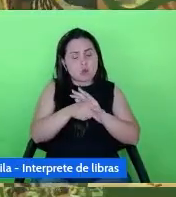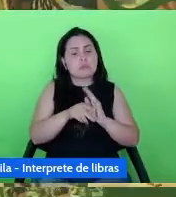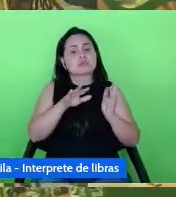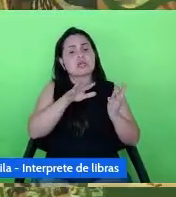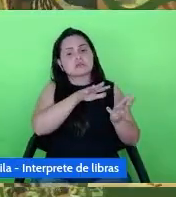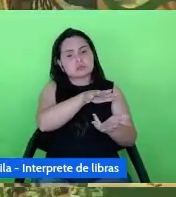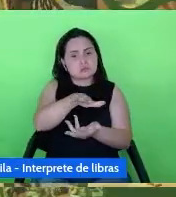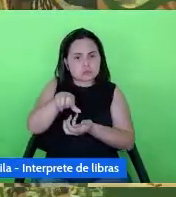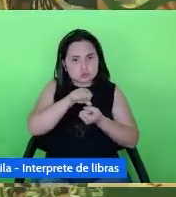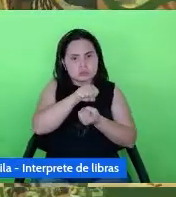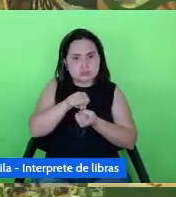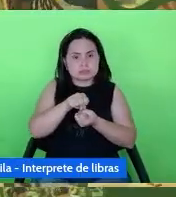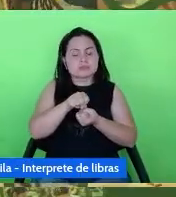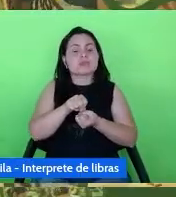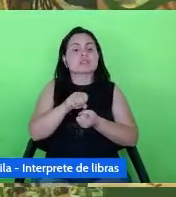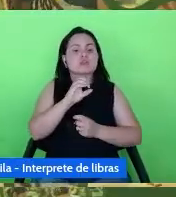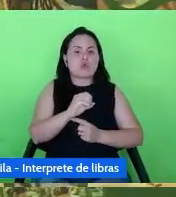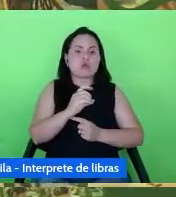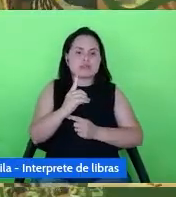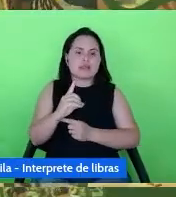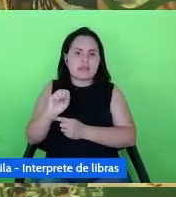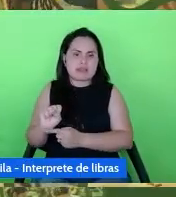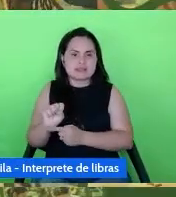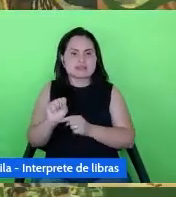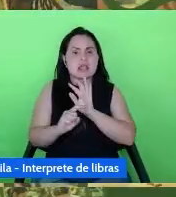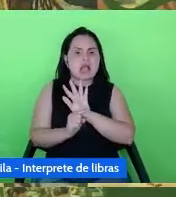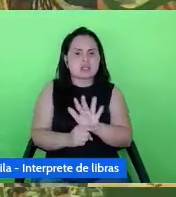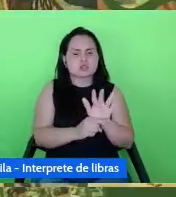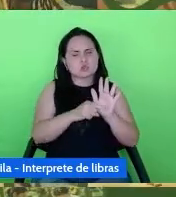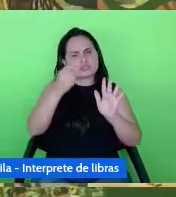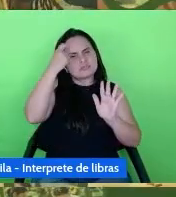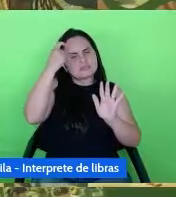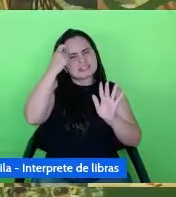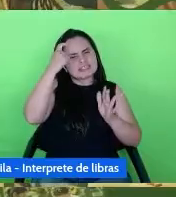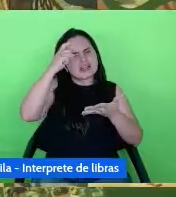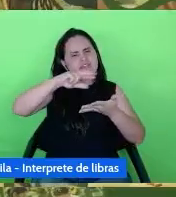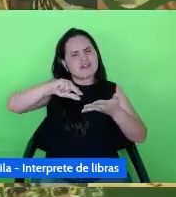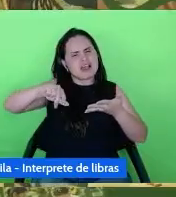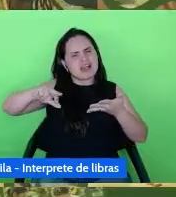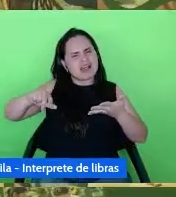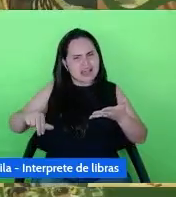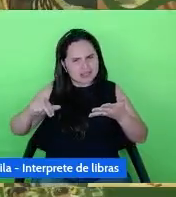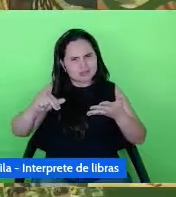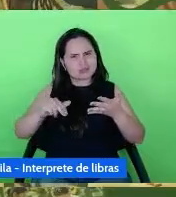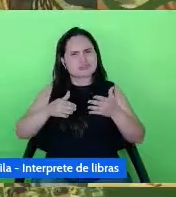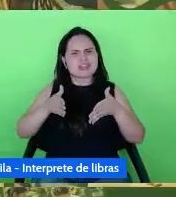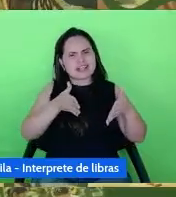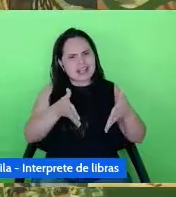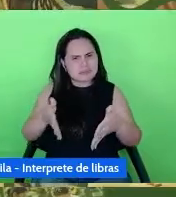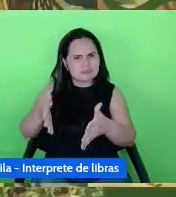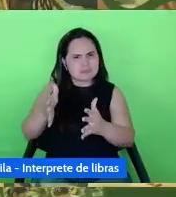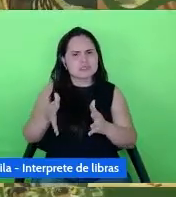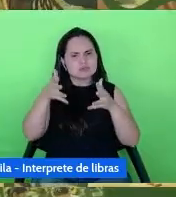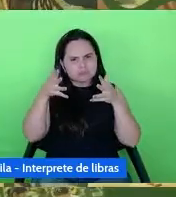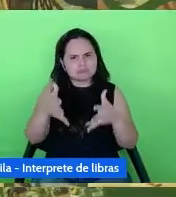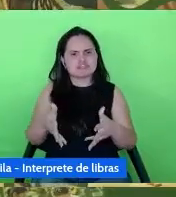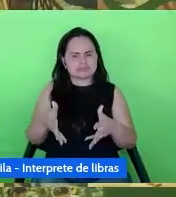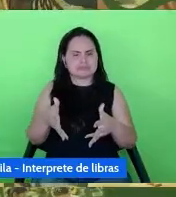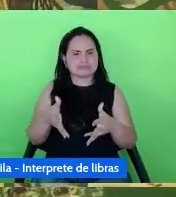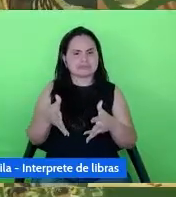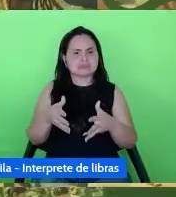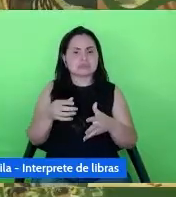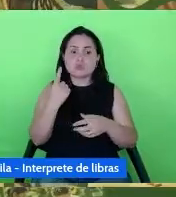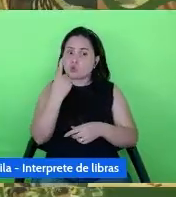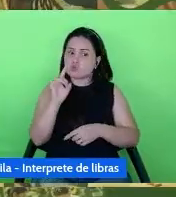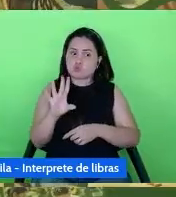sustentabilidade. Que os ODS servem para a gente pensar nas várias formas, nos vários caminhos de chegar na sustentabilidade. Não tem um só